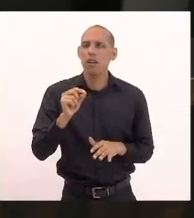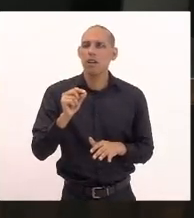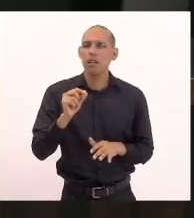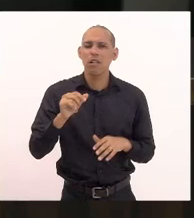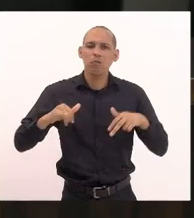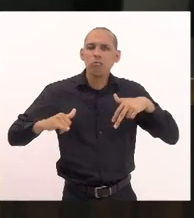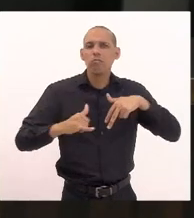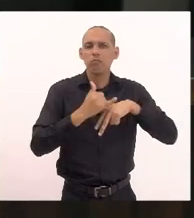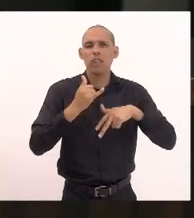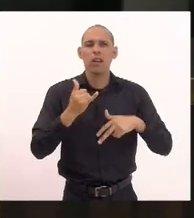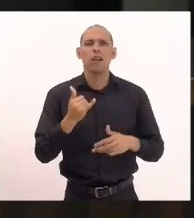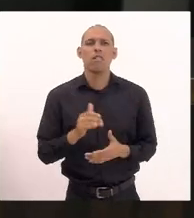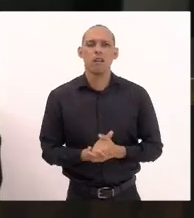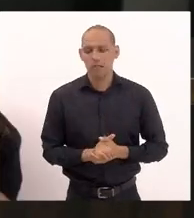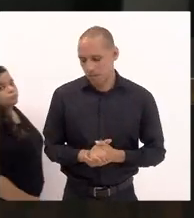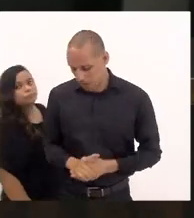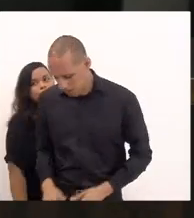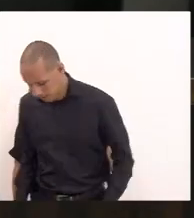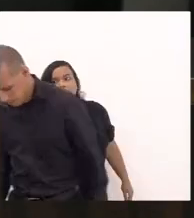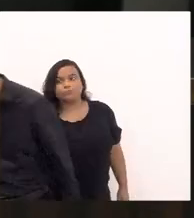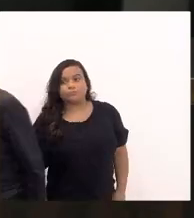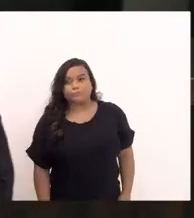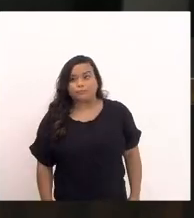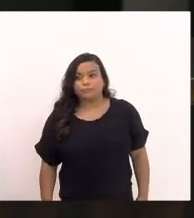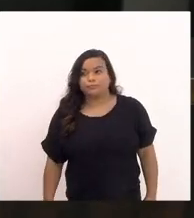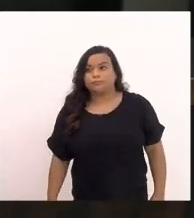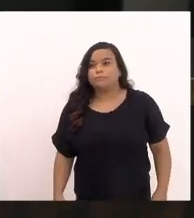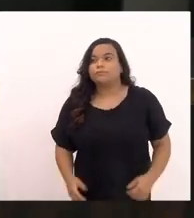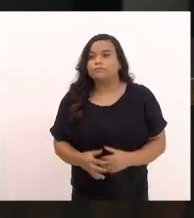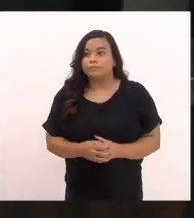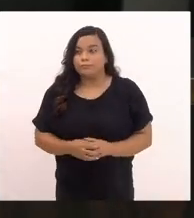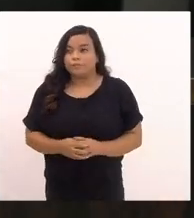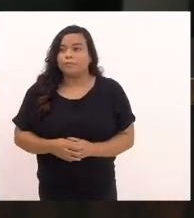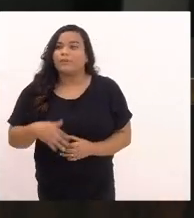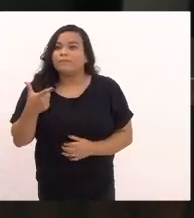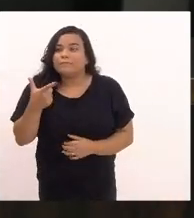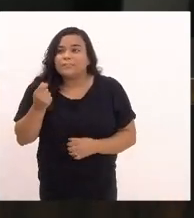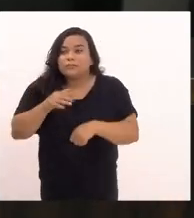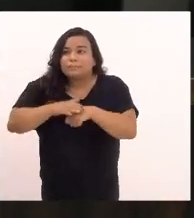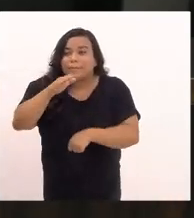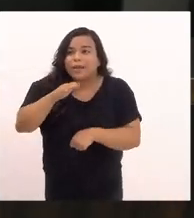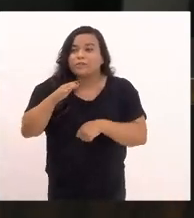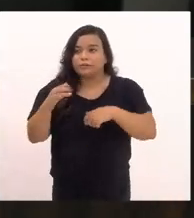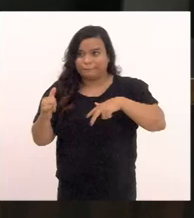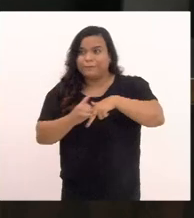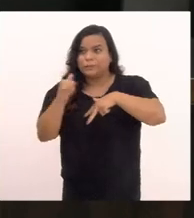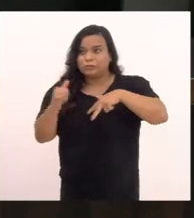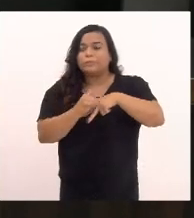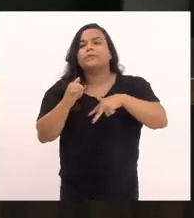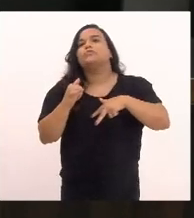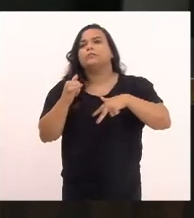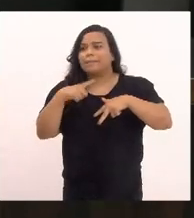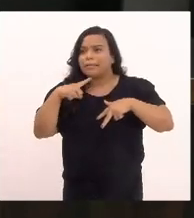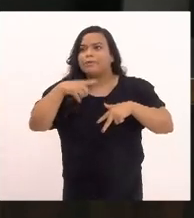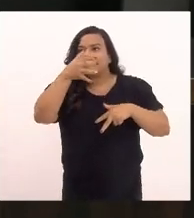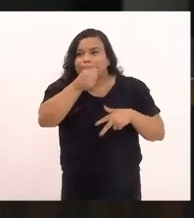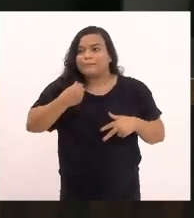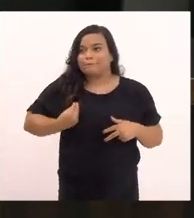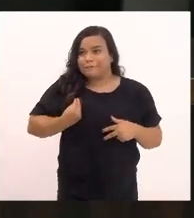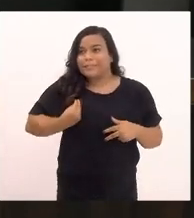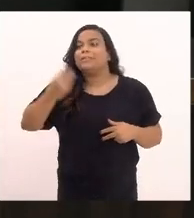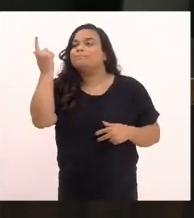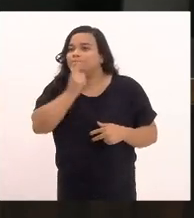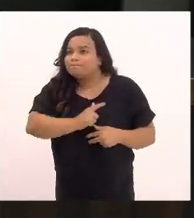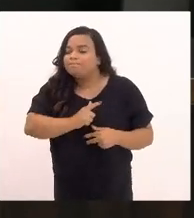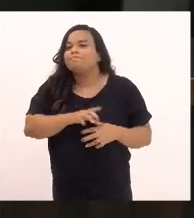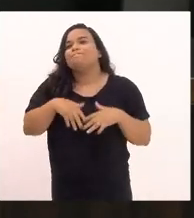estavam soterradas foram resgatadas com vida. E é um esforço grande. De novo, o governo do Estado tem